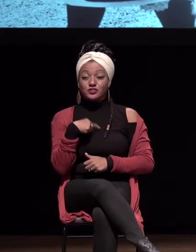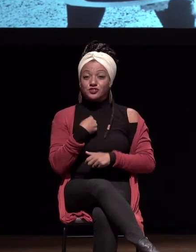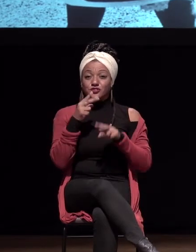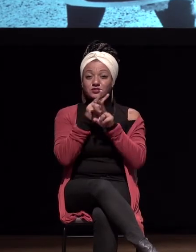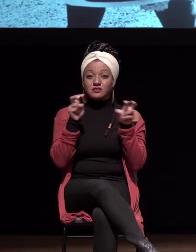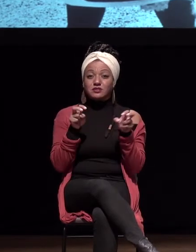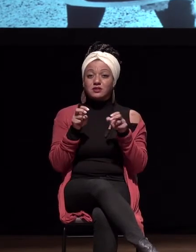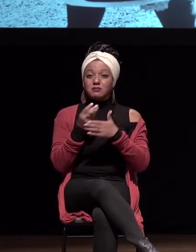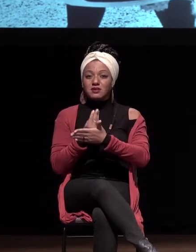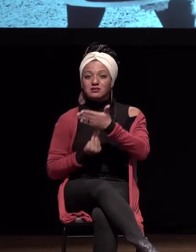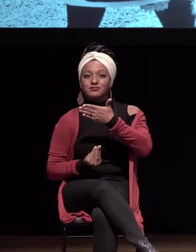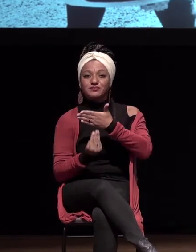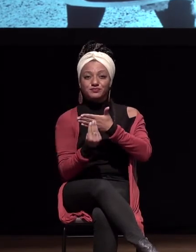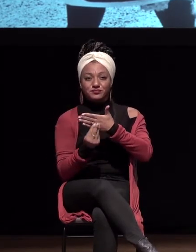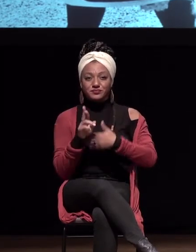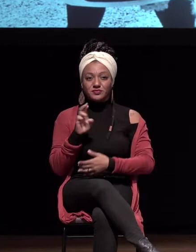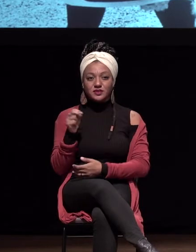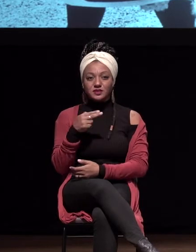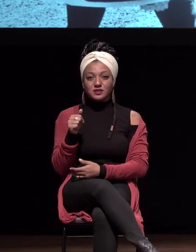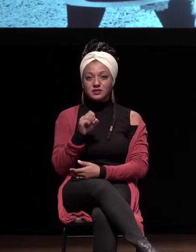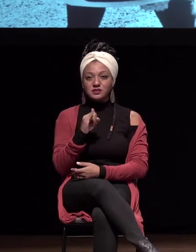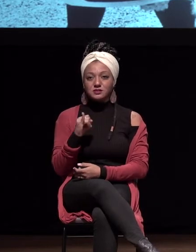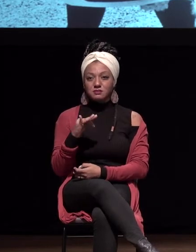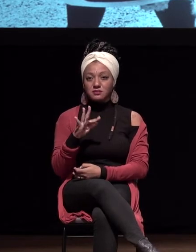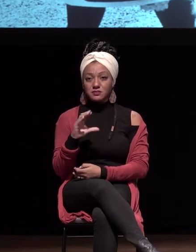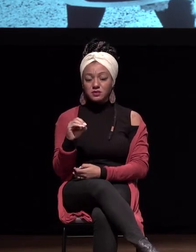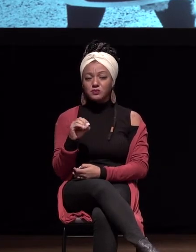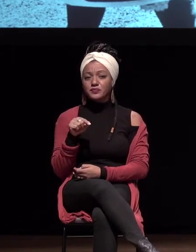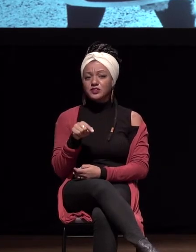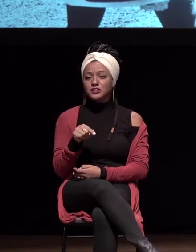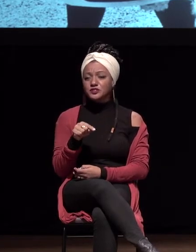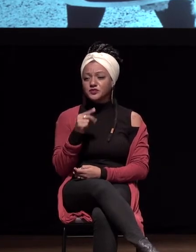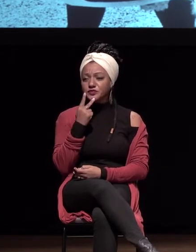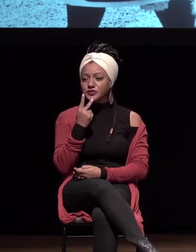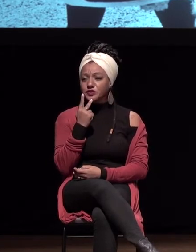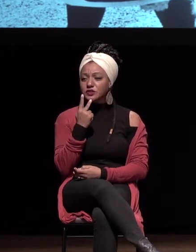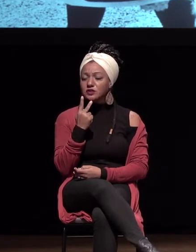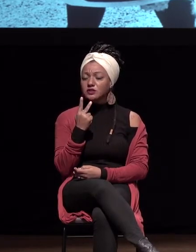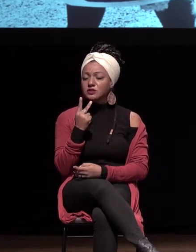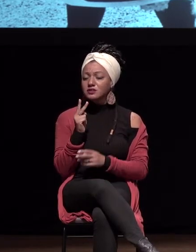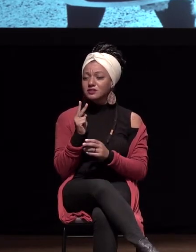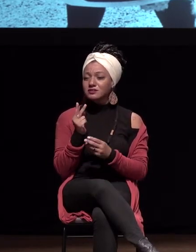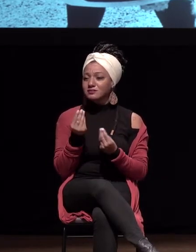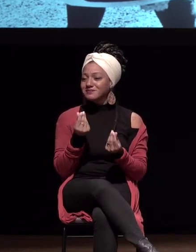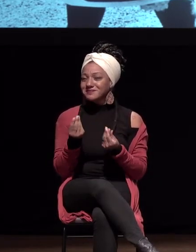e a gente foi falar do... a gente fala da...